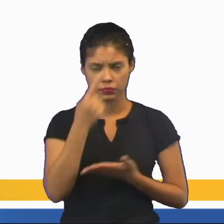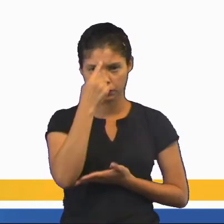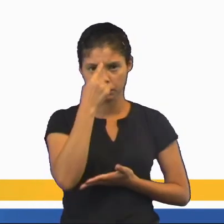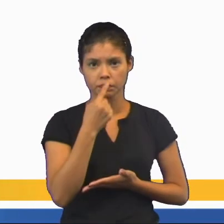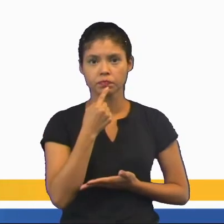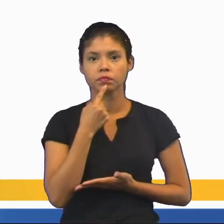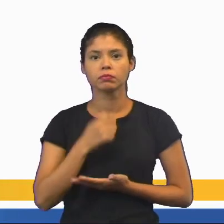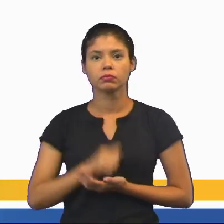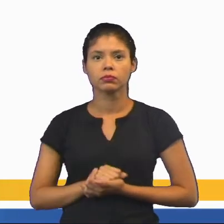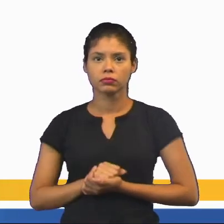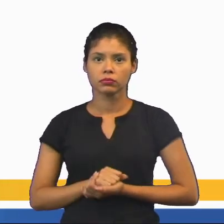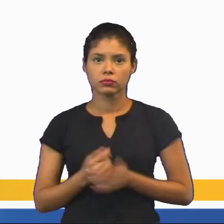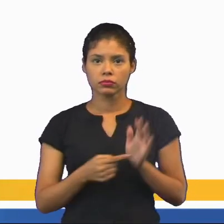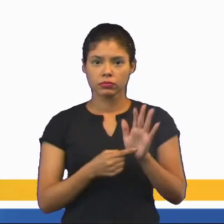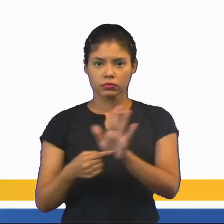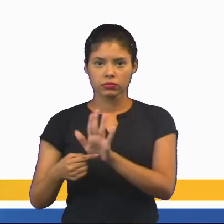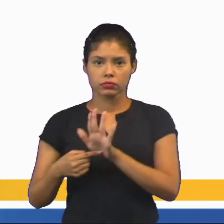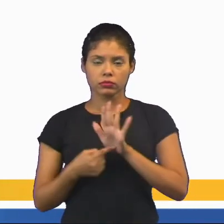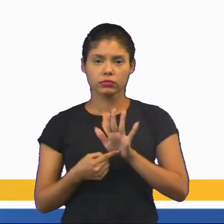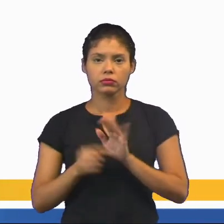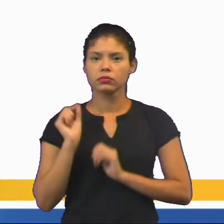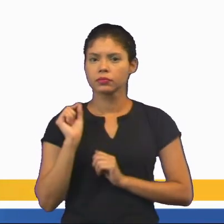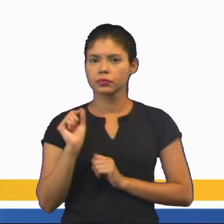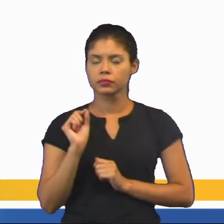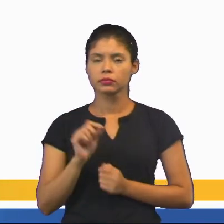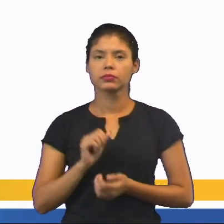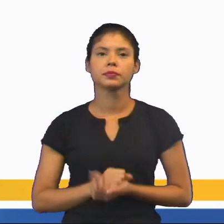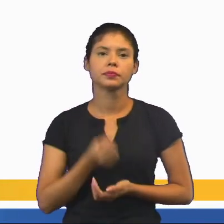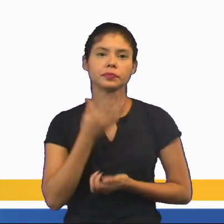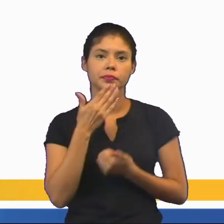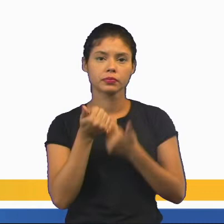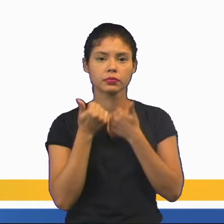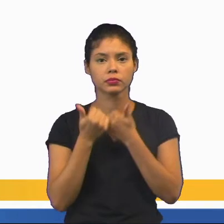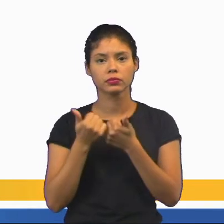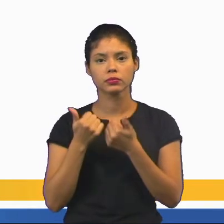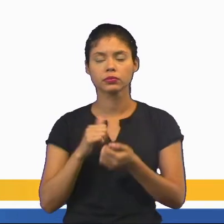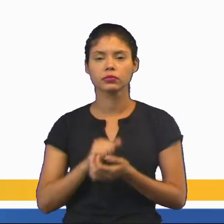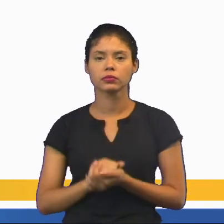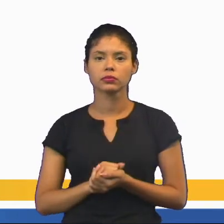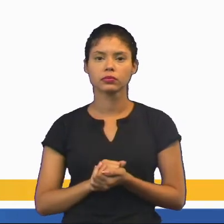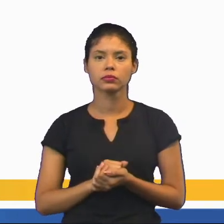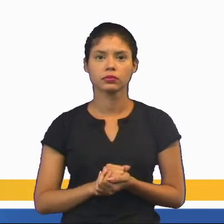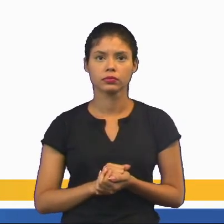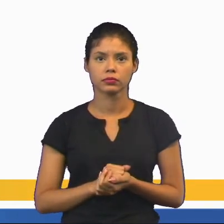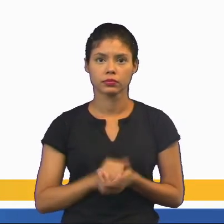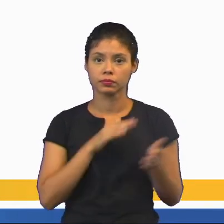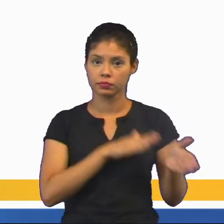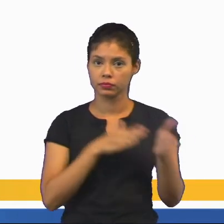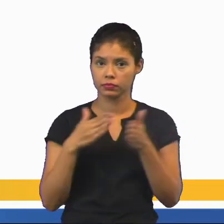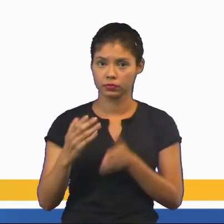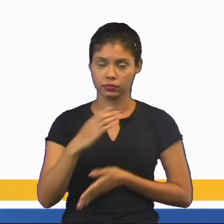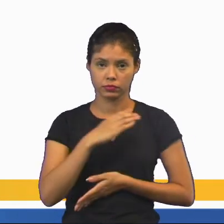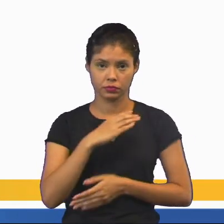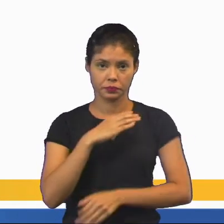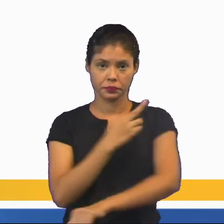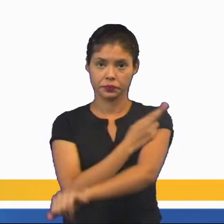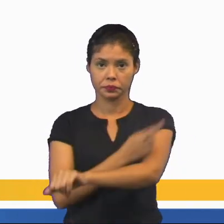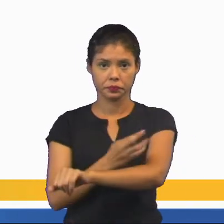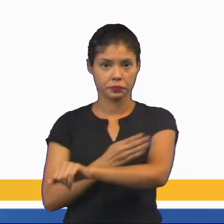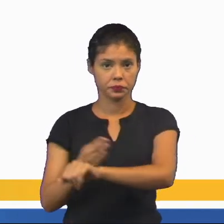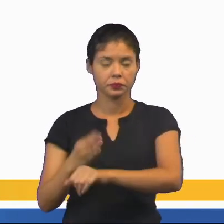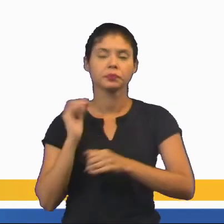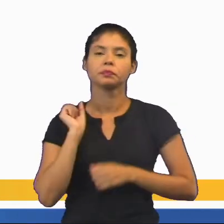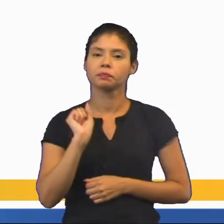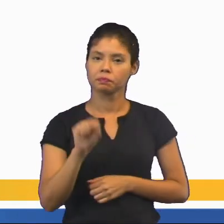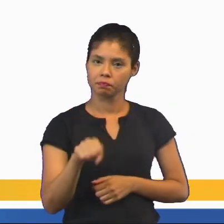essa? Essa imagem representa o quê? Muito bem, para quem está dizendo aí que representa uma parte da cidade de Rio Branco, e